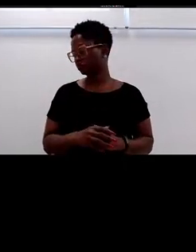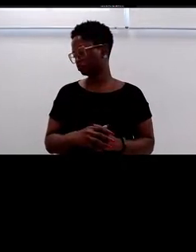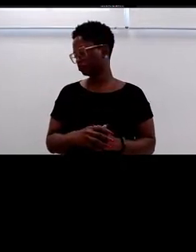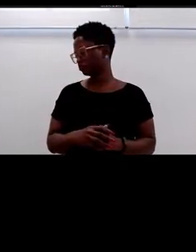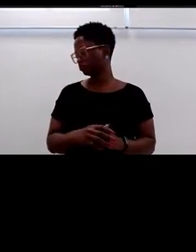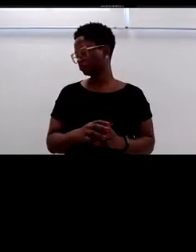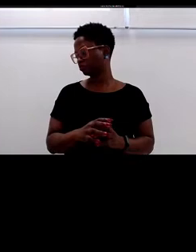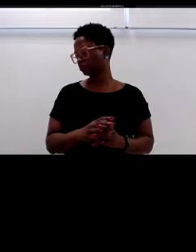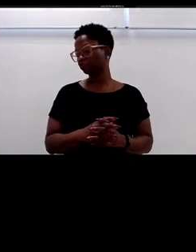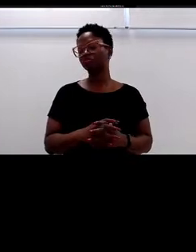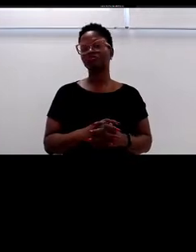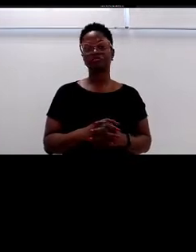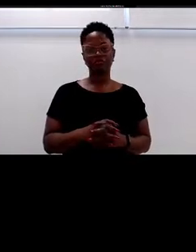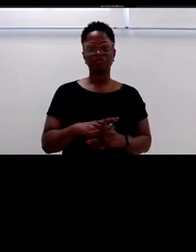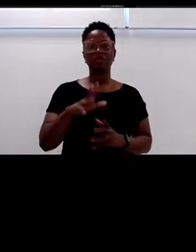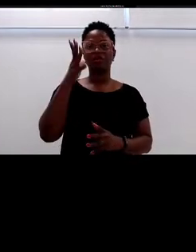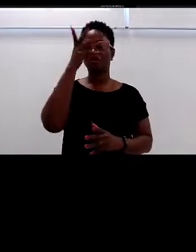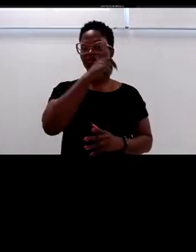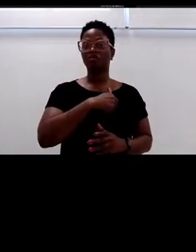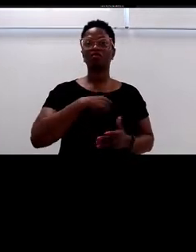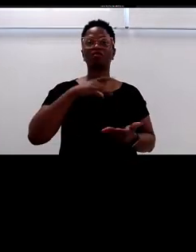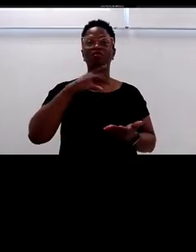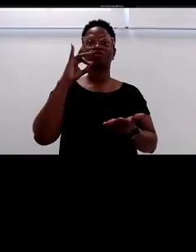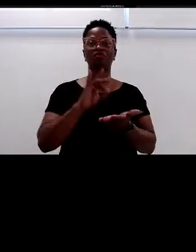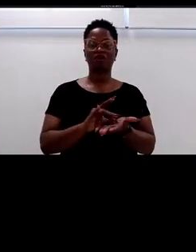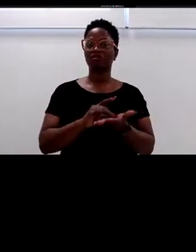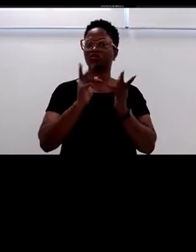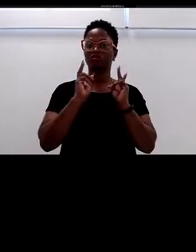Uma porrada de vezes, me salva constantemente.